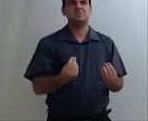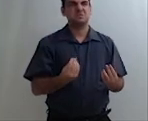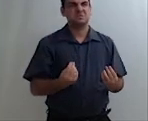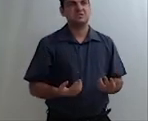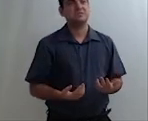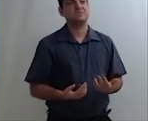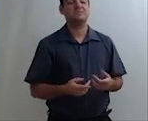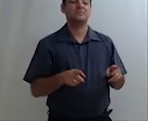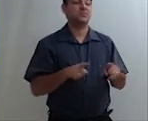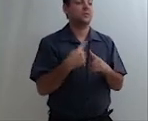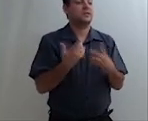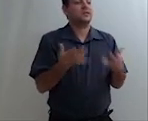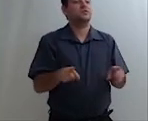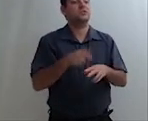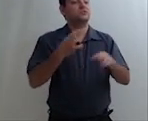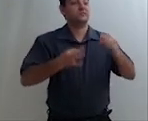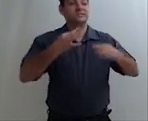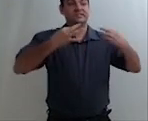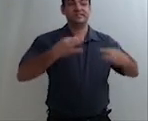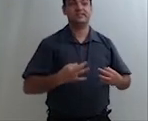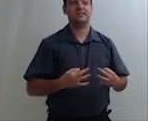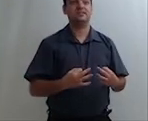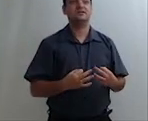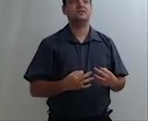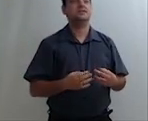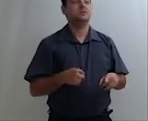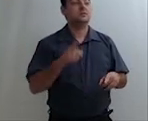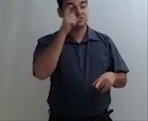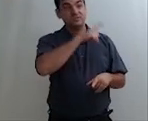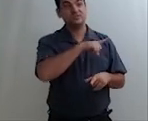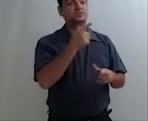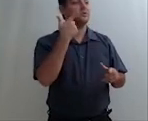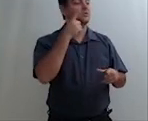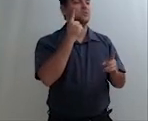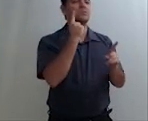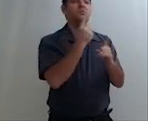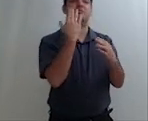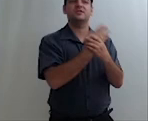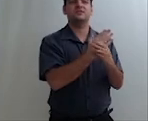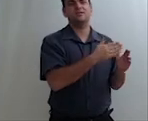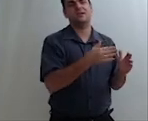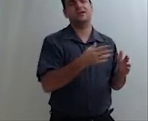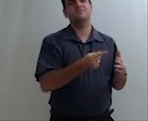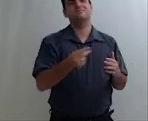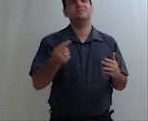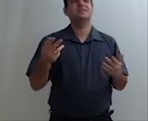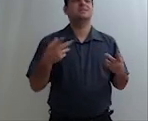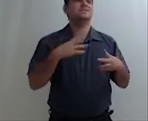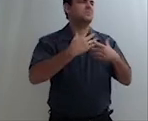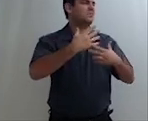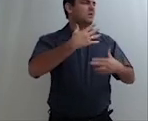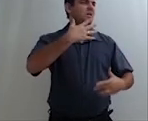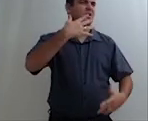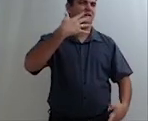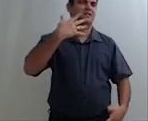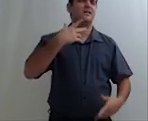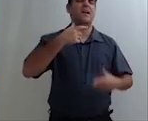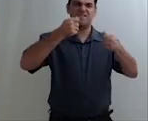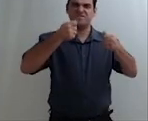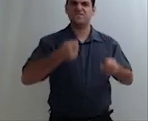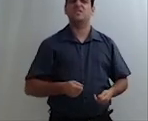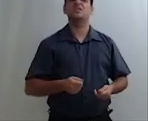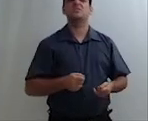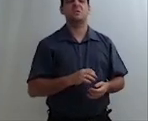lei penal dificultar a regular instrução processual e por aí vai a decisão é muito sólida muito